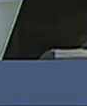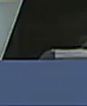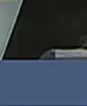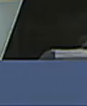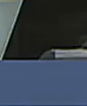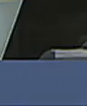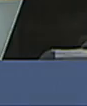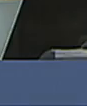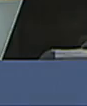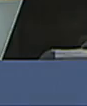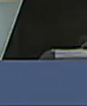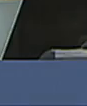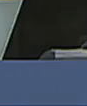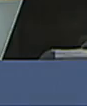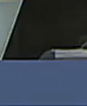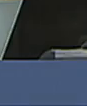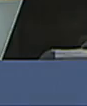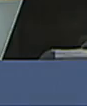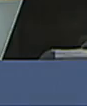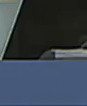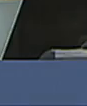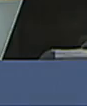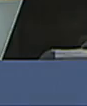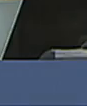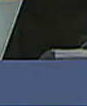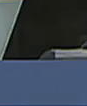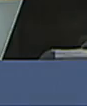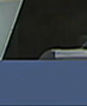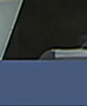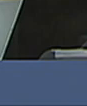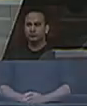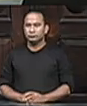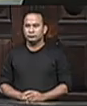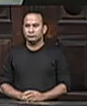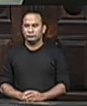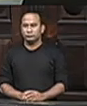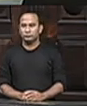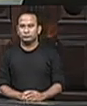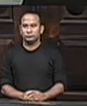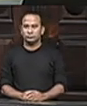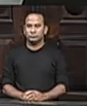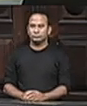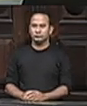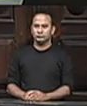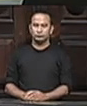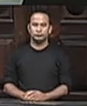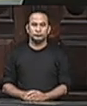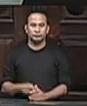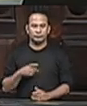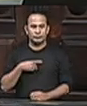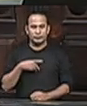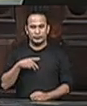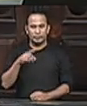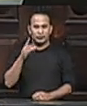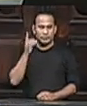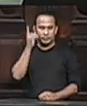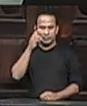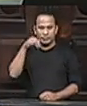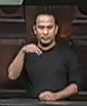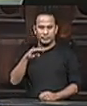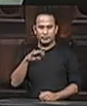Lida e aprovada a ata, passa-se a ordem do dia. Anuncio. Projeto de Lei 2205-A de 2016, de autoria da deputada Marta Rocha, redação